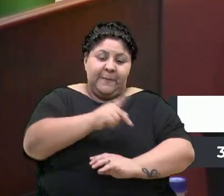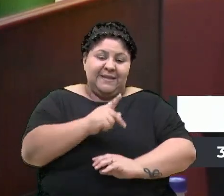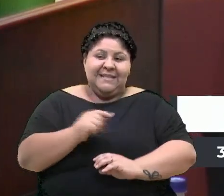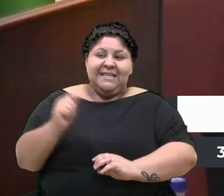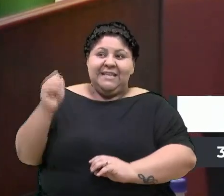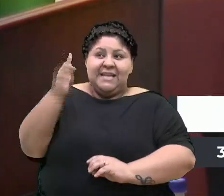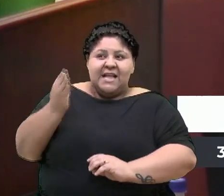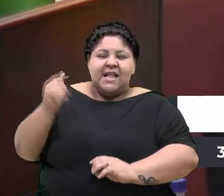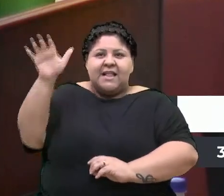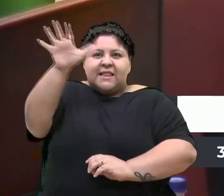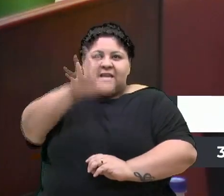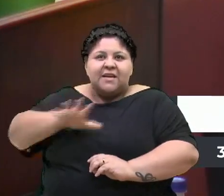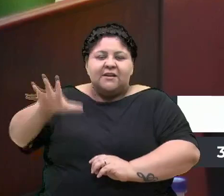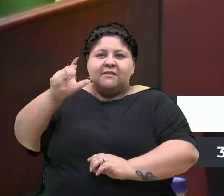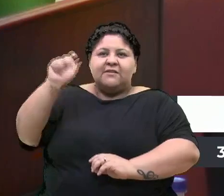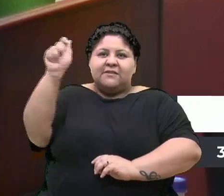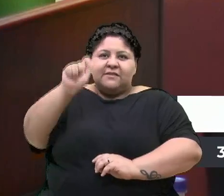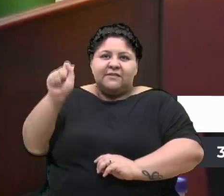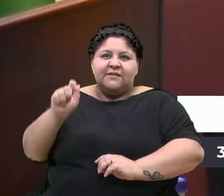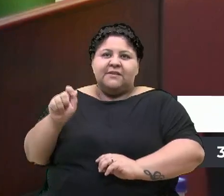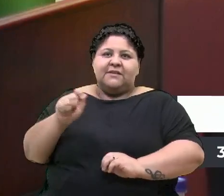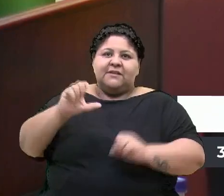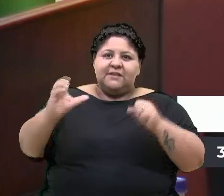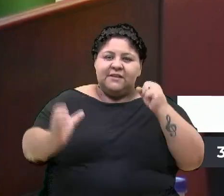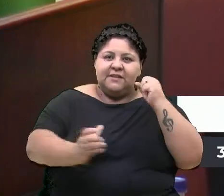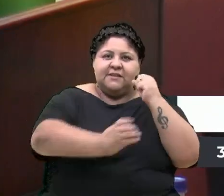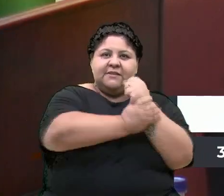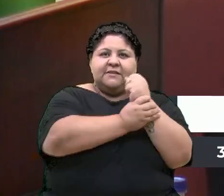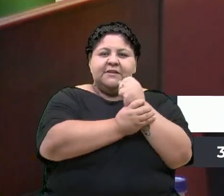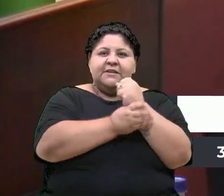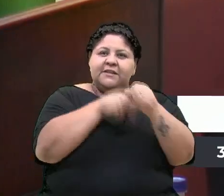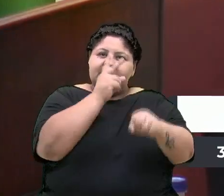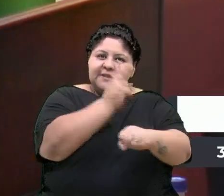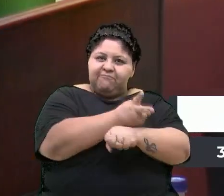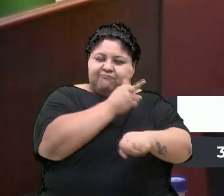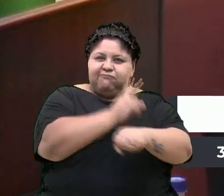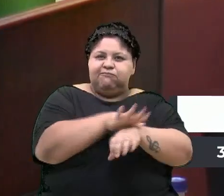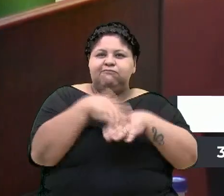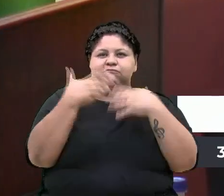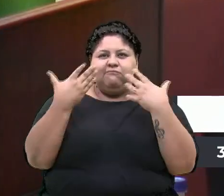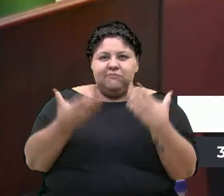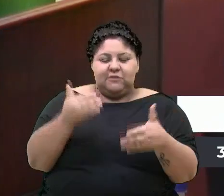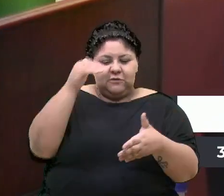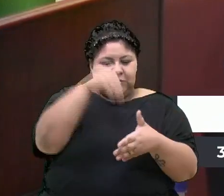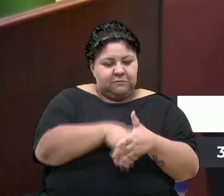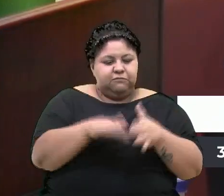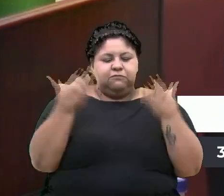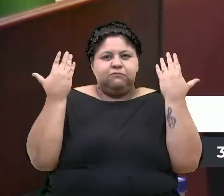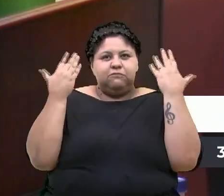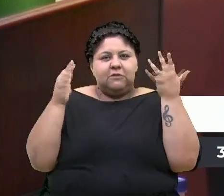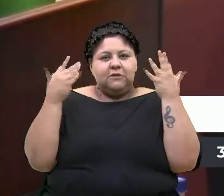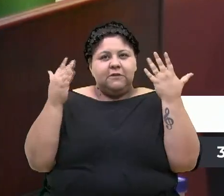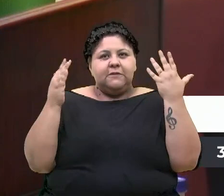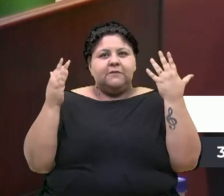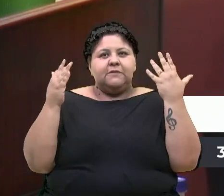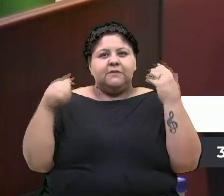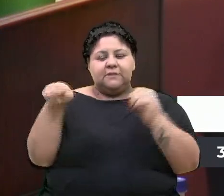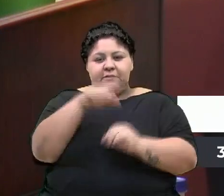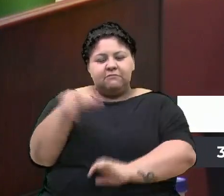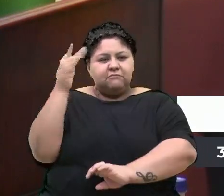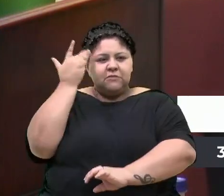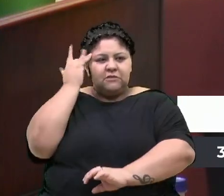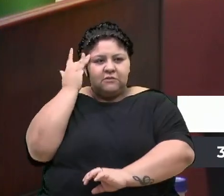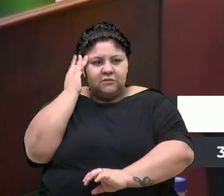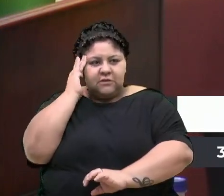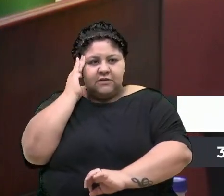nacional da Associação Nacional de Garantidoras de Crédito. Então, ao Ângelo, o nosso voto de congratulações, parabéns. A gente sabe que isso também é